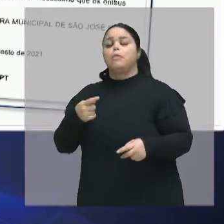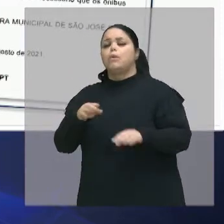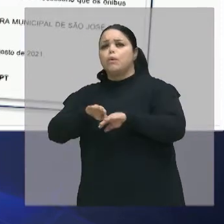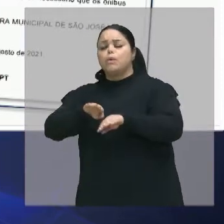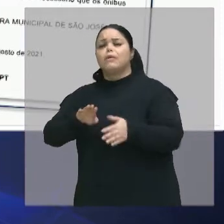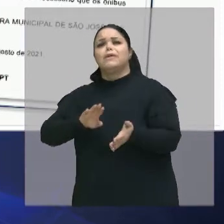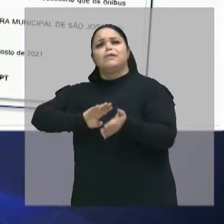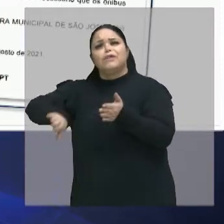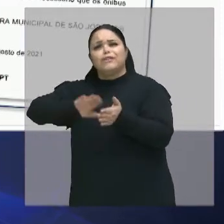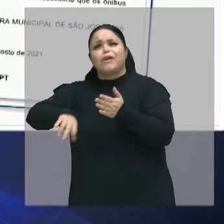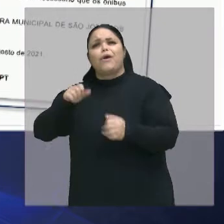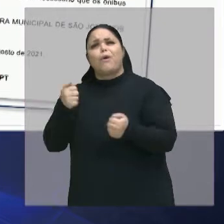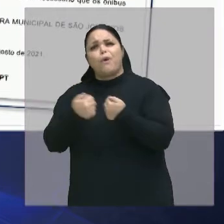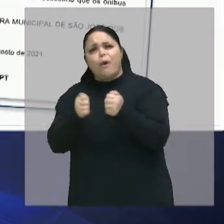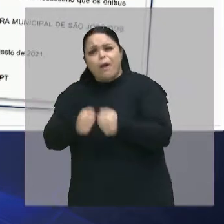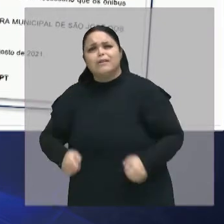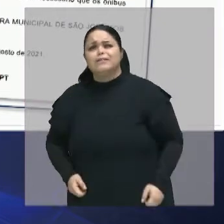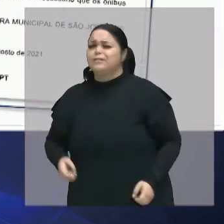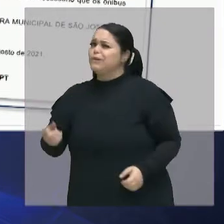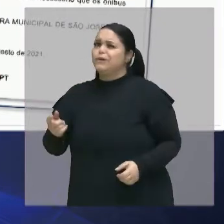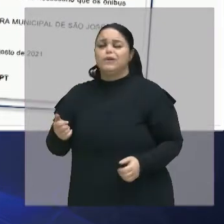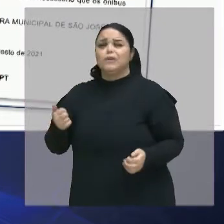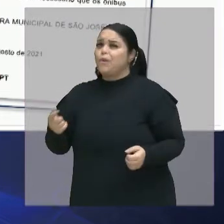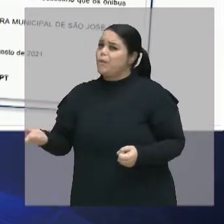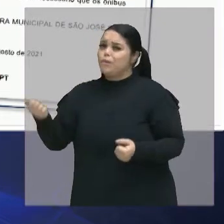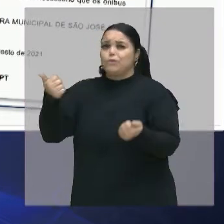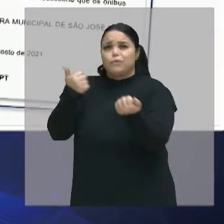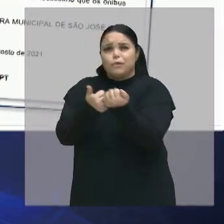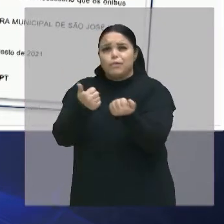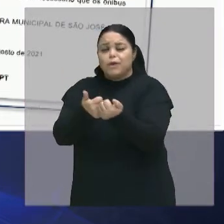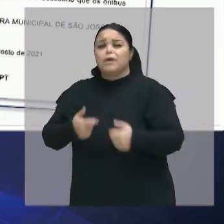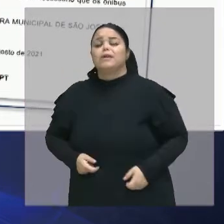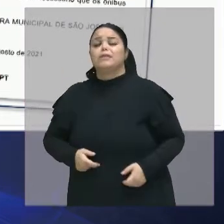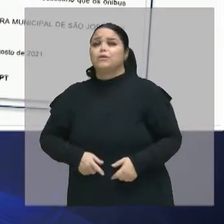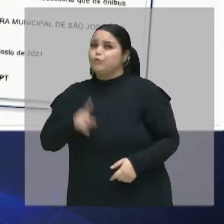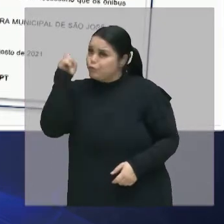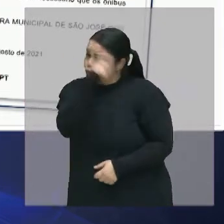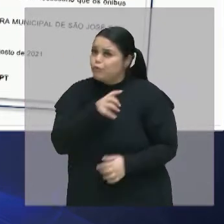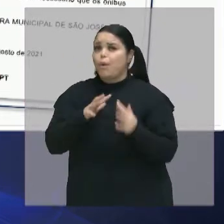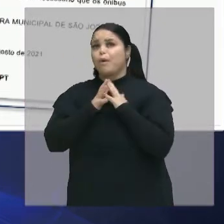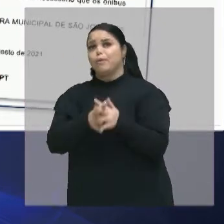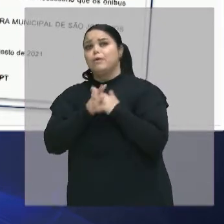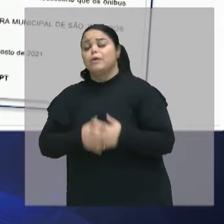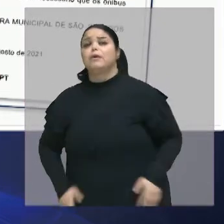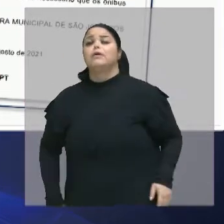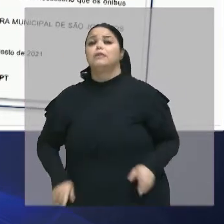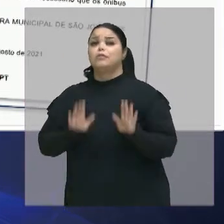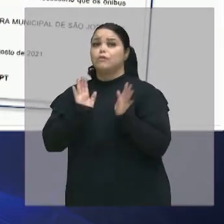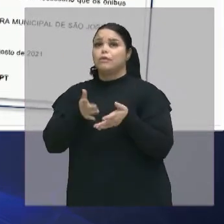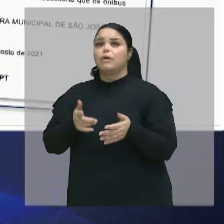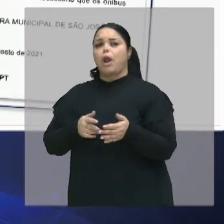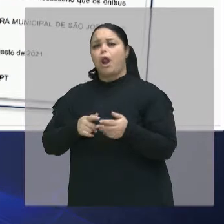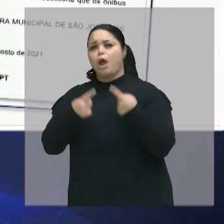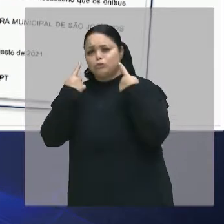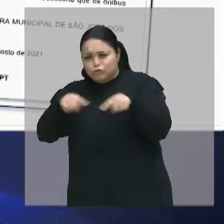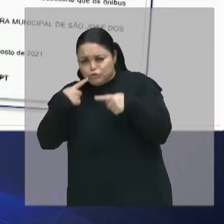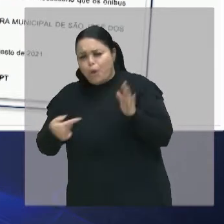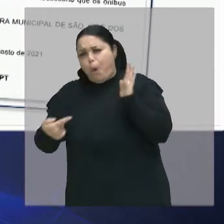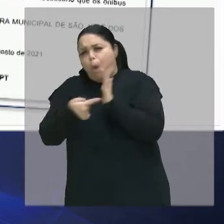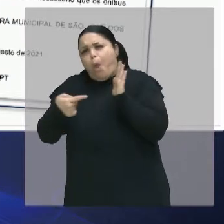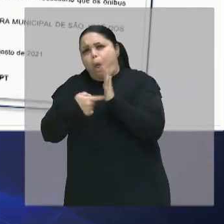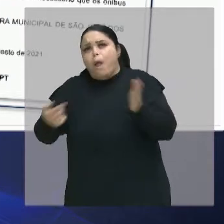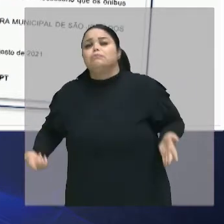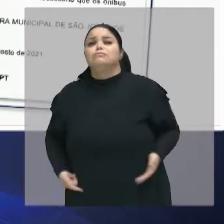não recolocar, e ela está aí numa situação bastante difícil. Já fez 156, está